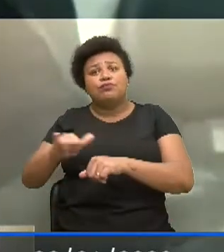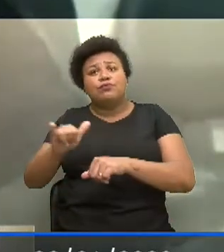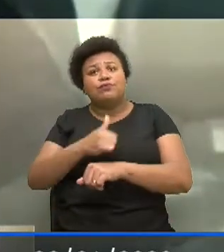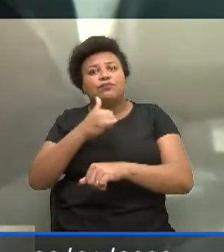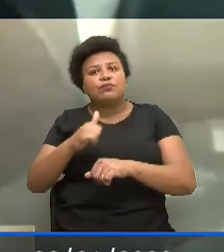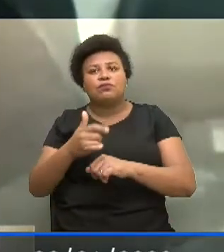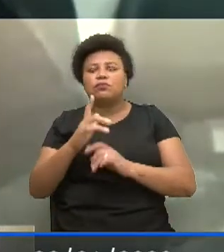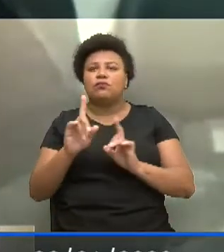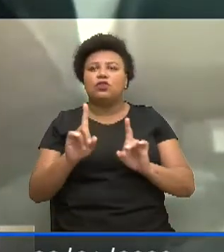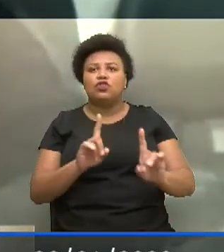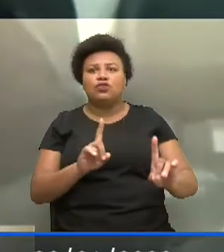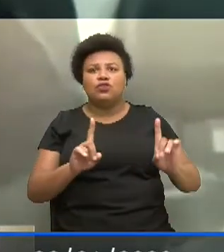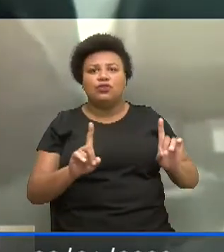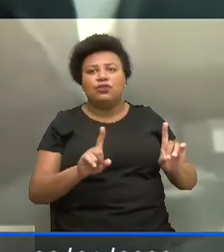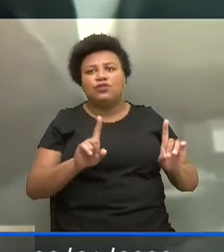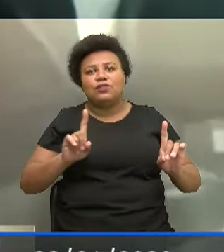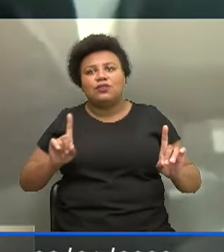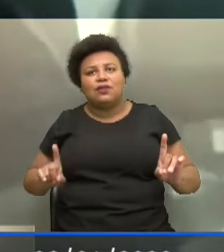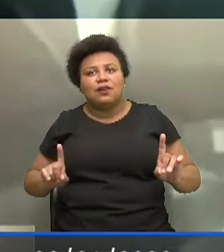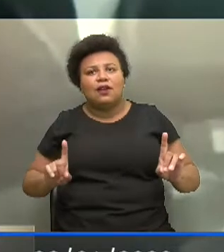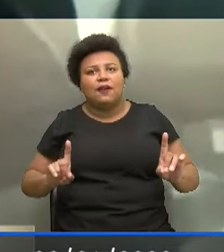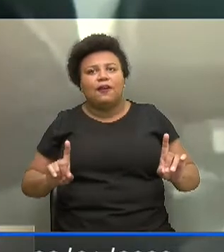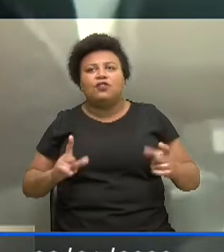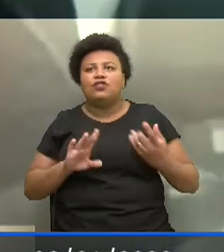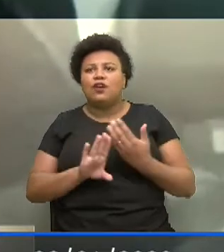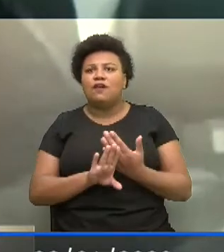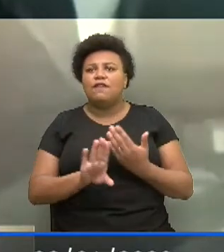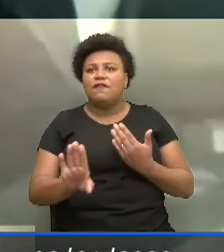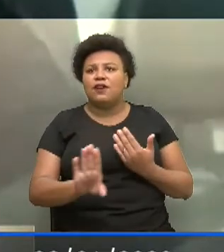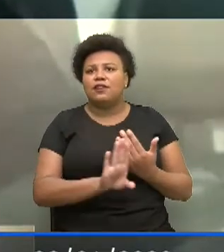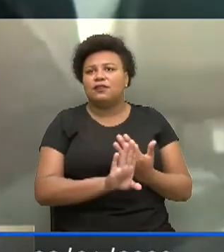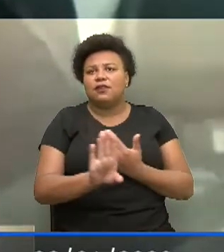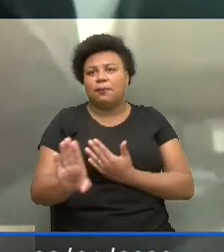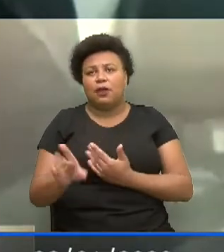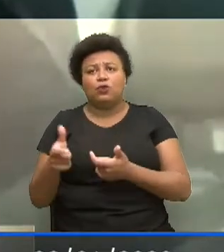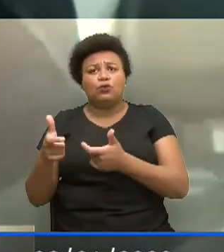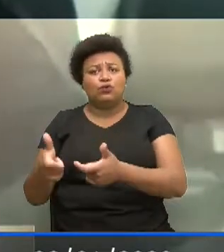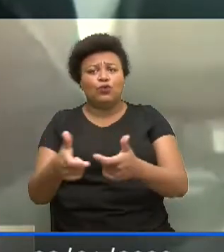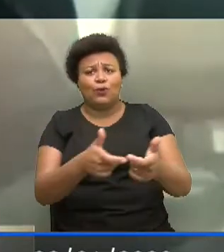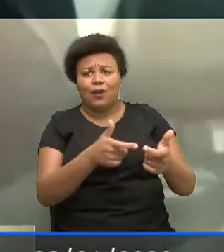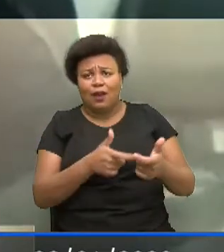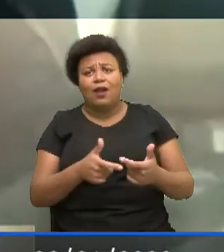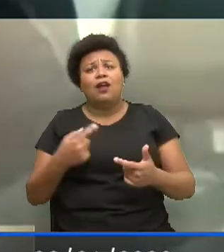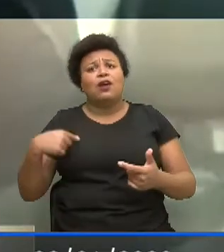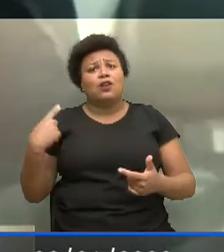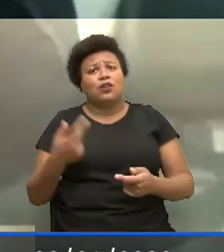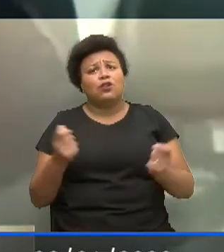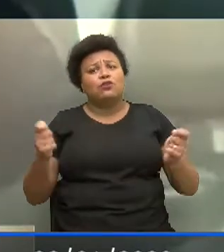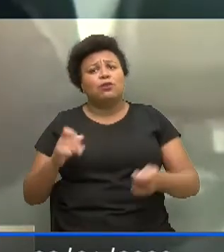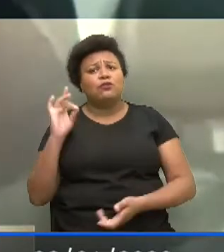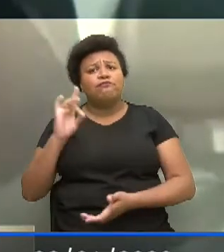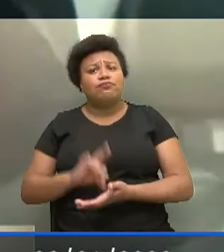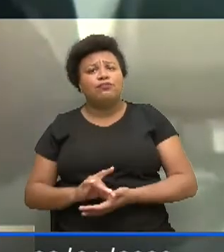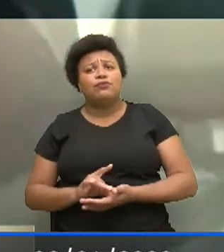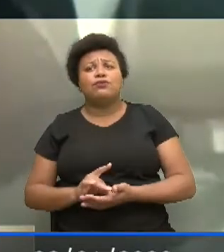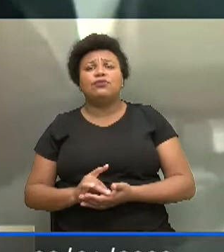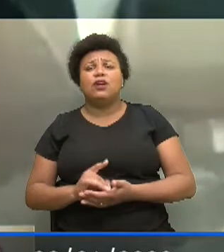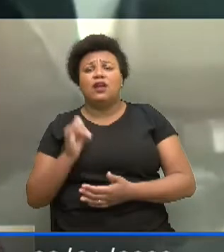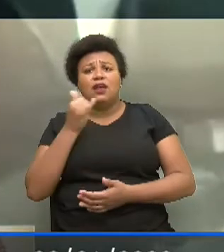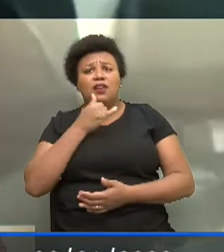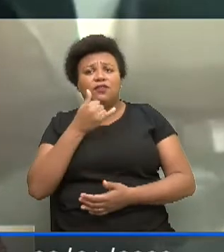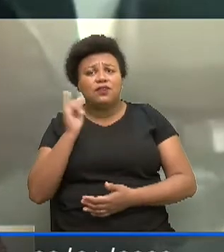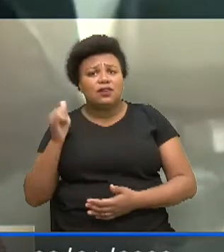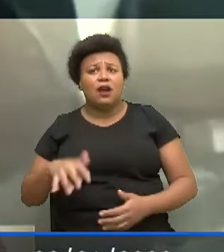de distanciamento, né, estratégias de afastamento do lugar, para que a gente possa realmente deter a disseminação